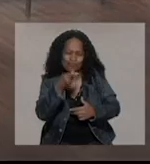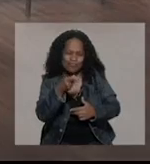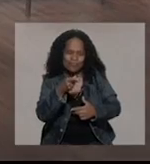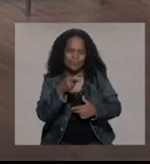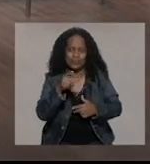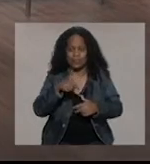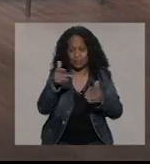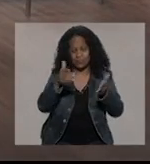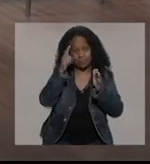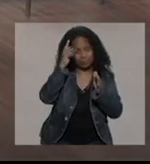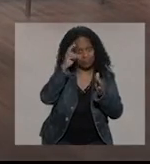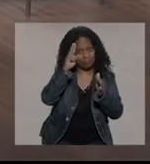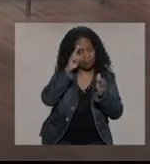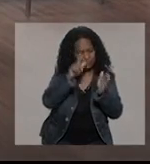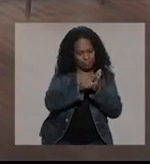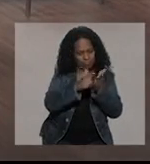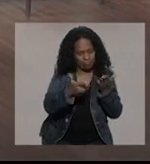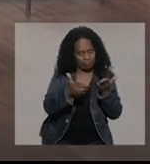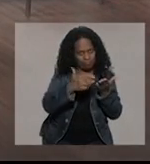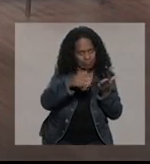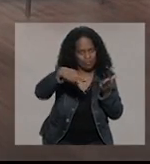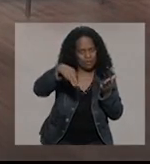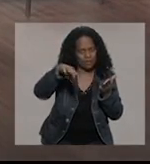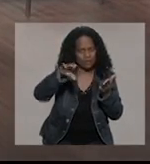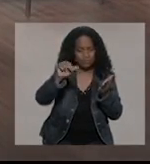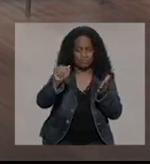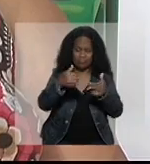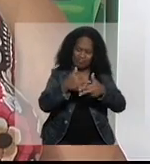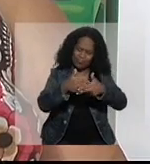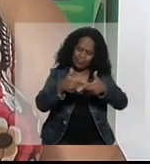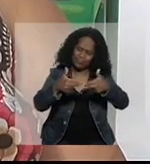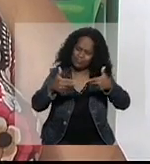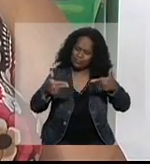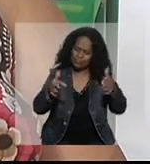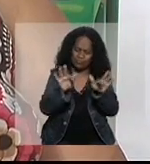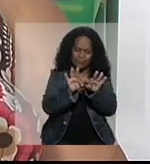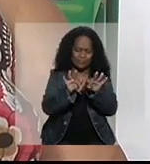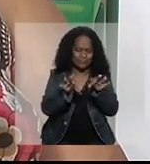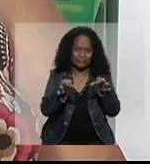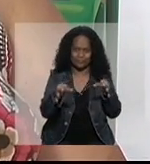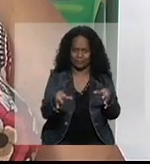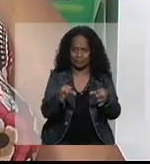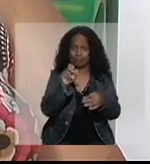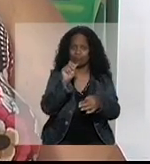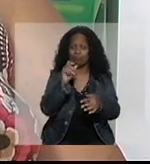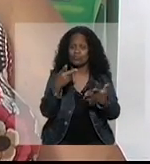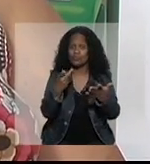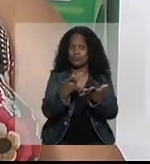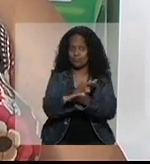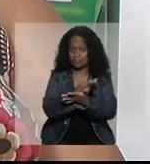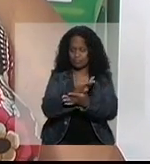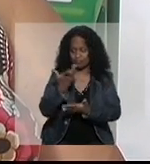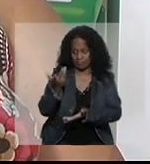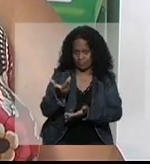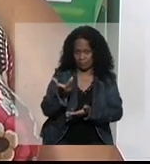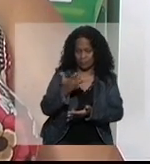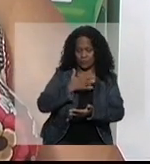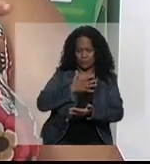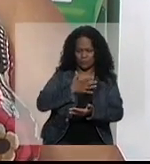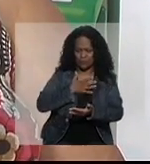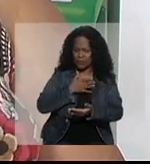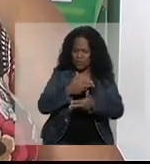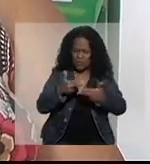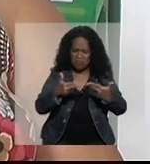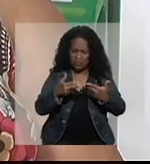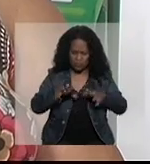rapidinho. Bom, aqui nessa história da Maria, né, na verdade são coisas tão simples, porque o que acontece com ela, e que era o que acontecia comigo,